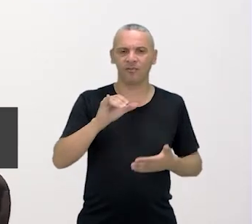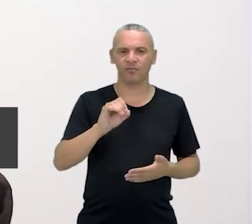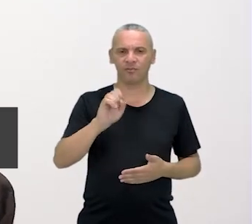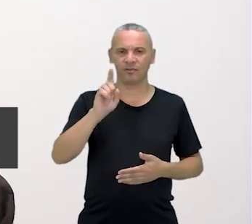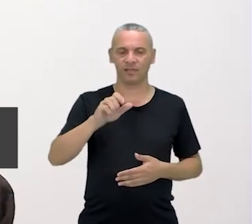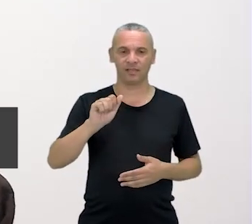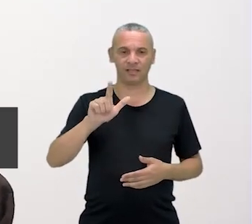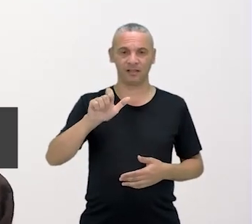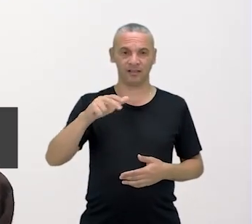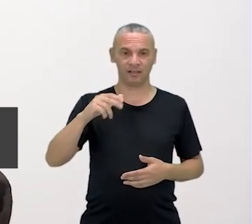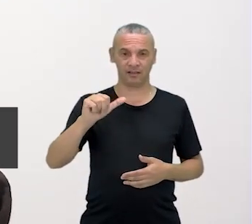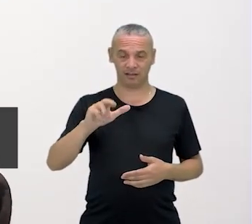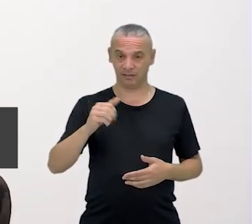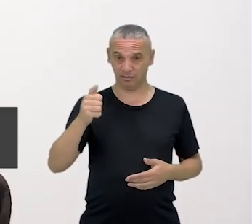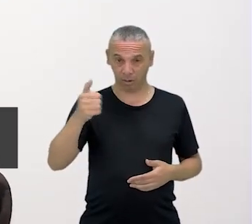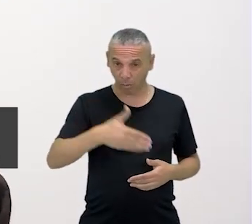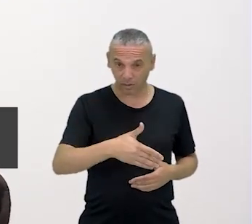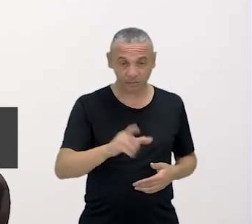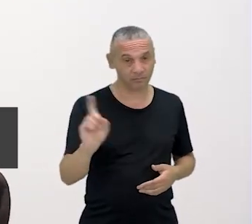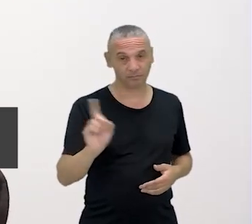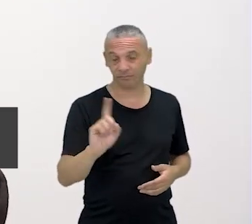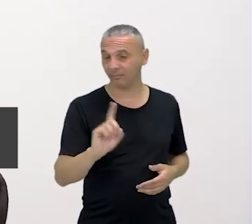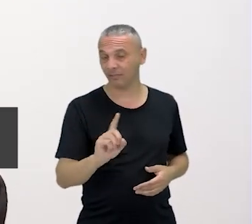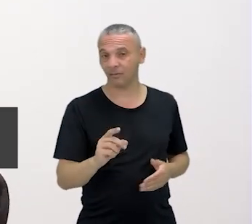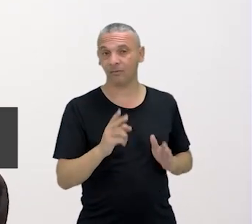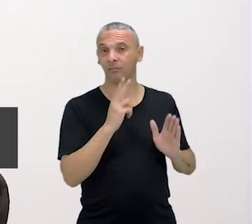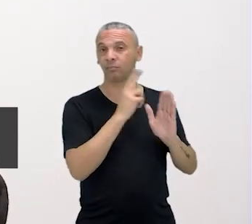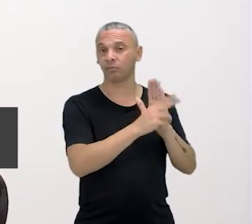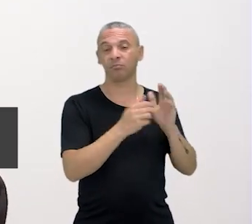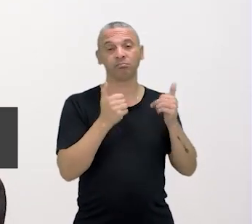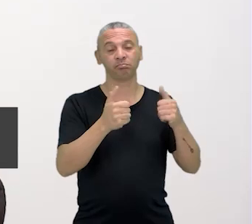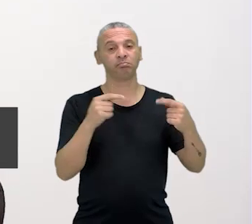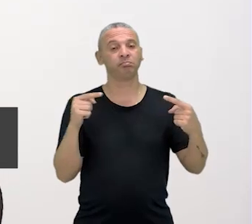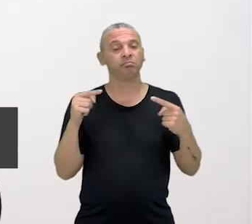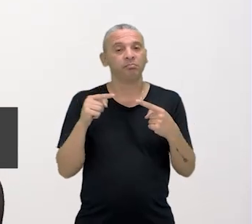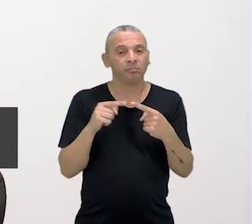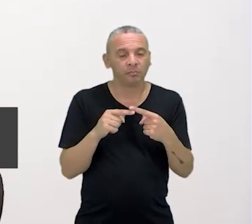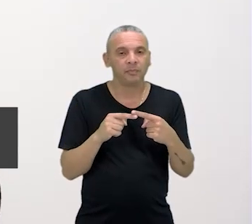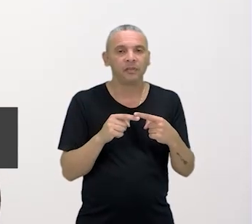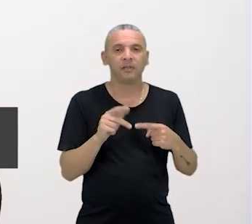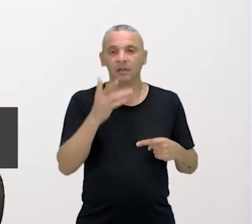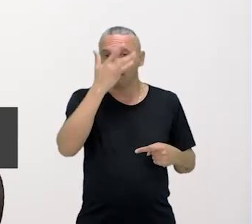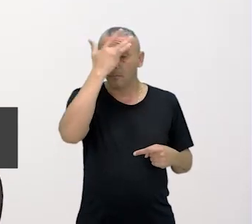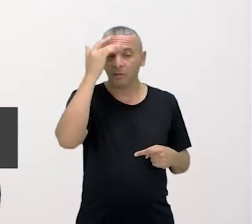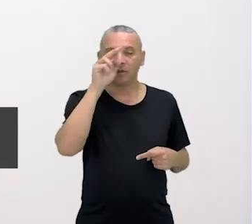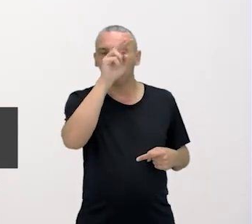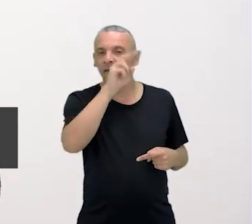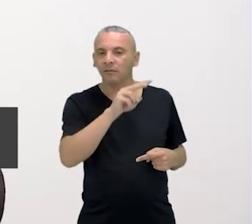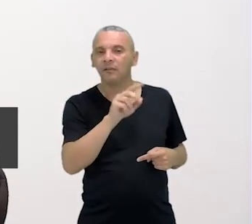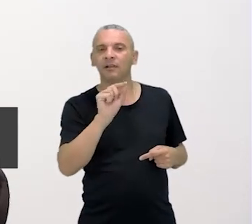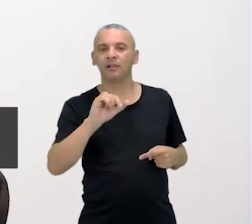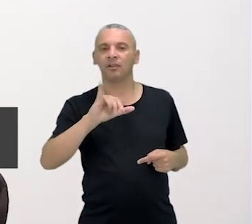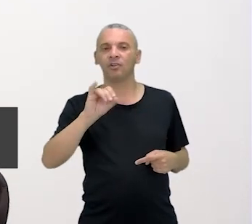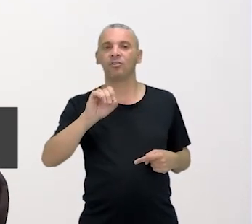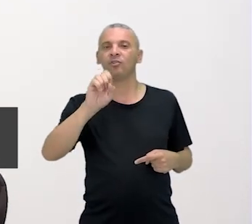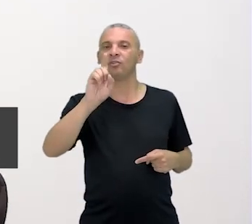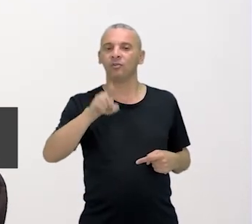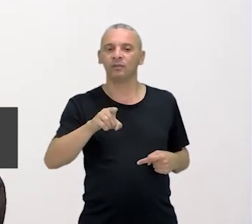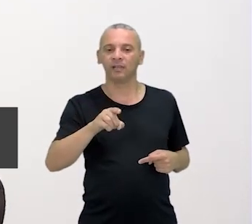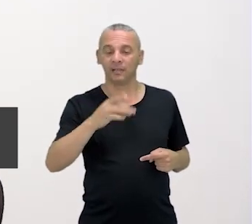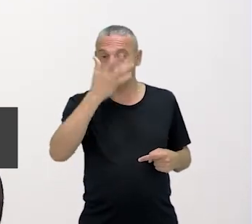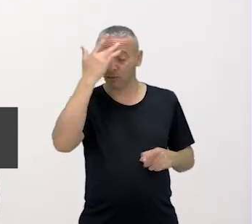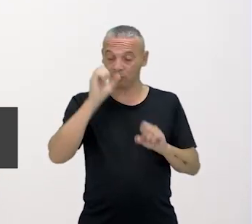deixou a desejar, embora, né, ele segue o quê? Ele vai ser julgado por quem, né? O Zé foi julgado pela